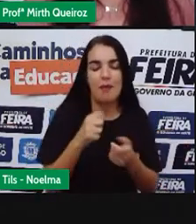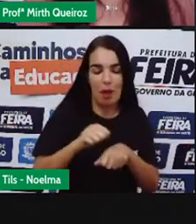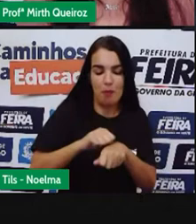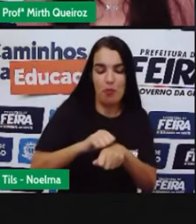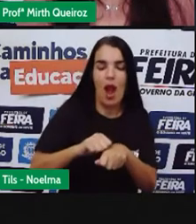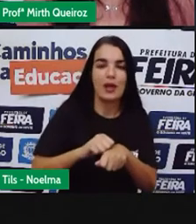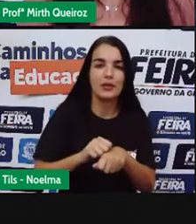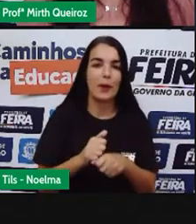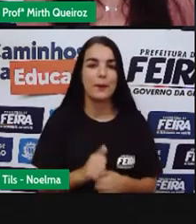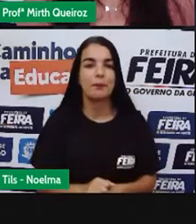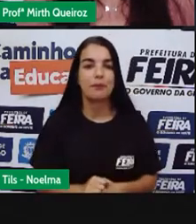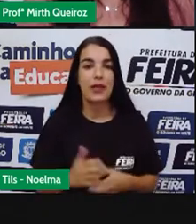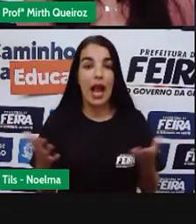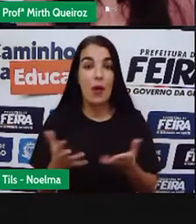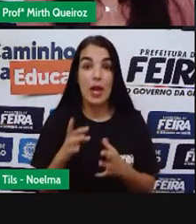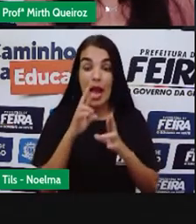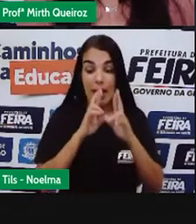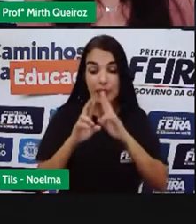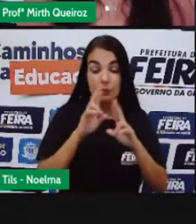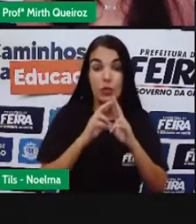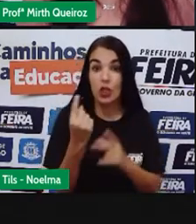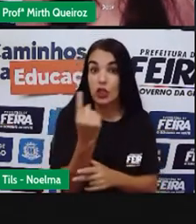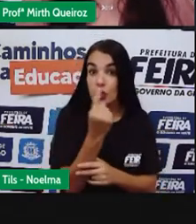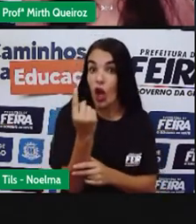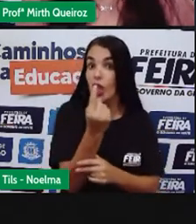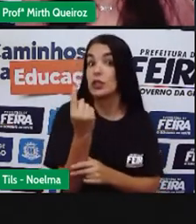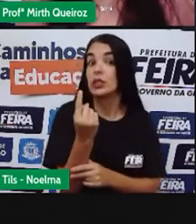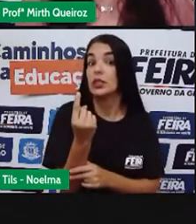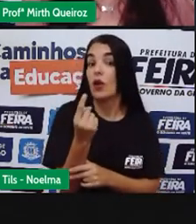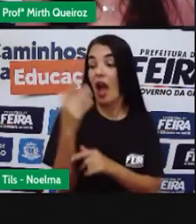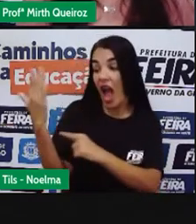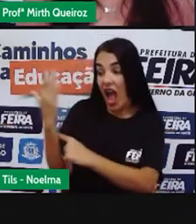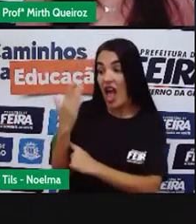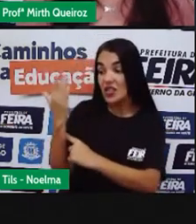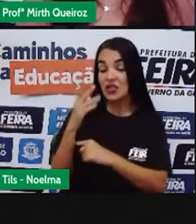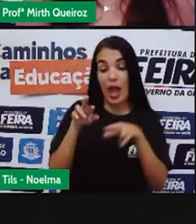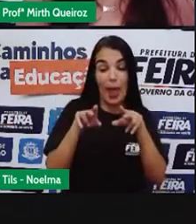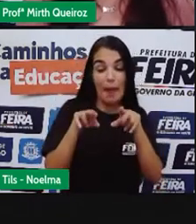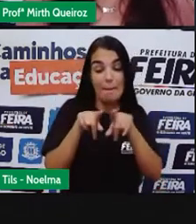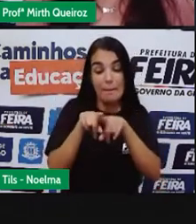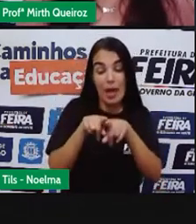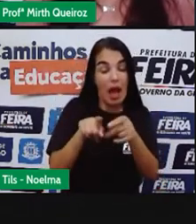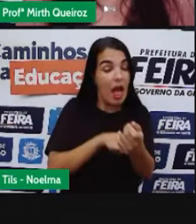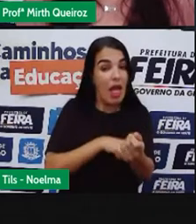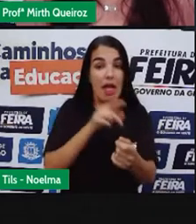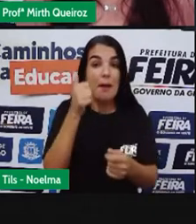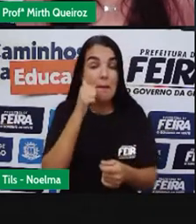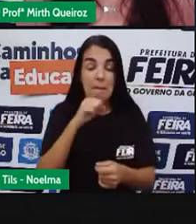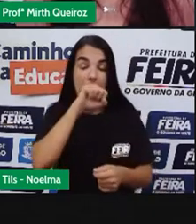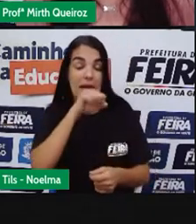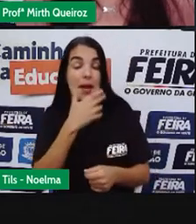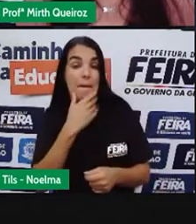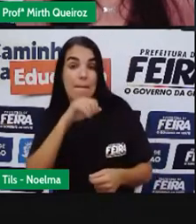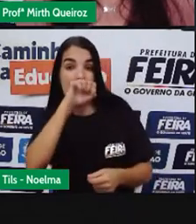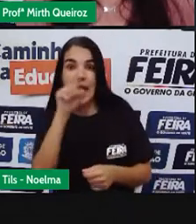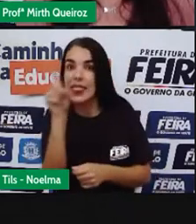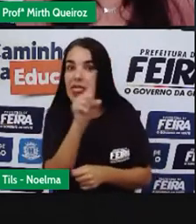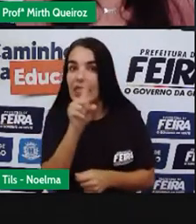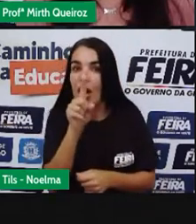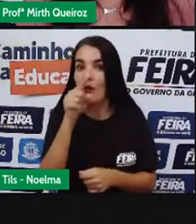prepare. Responda sozinho os desafios. Nada de ajuda do irmão, da irmã, da mãe, do pai. Vocês deverão